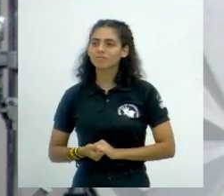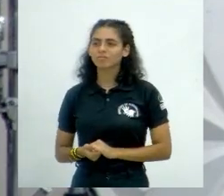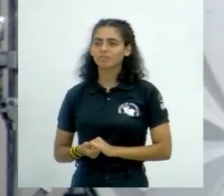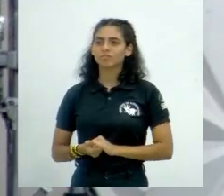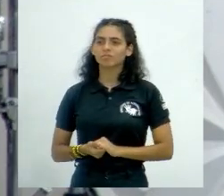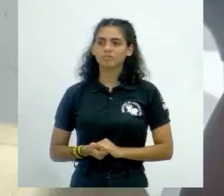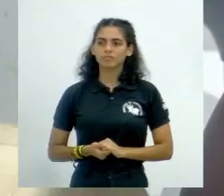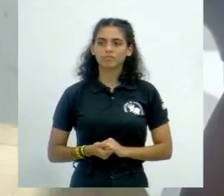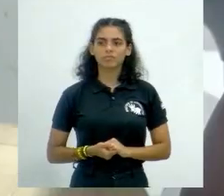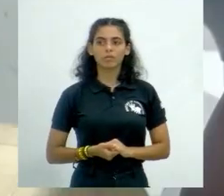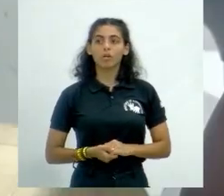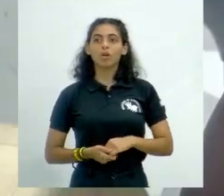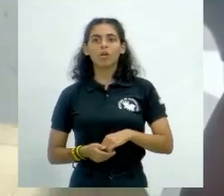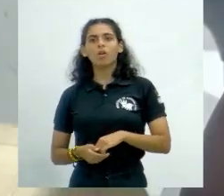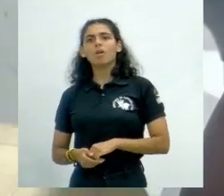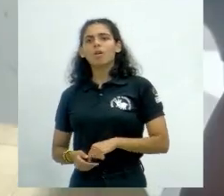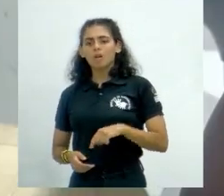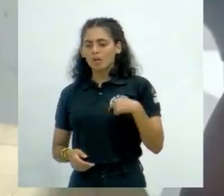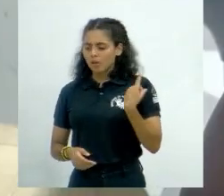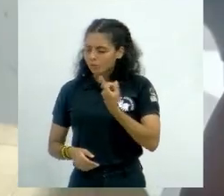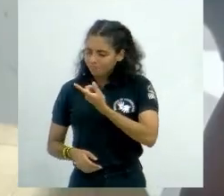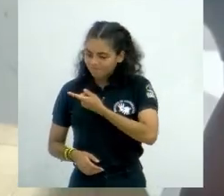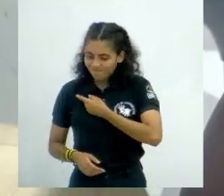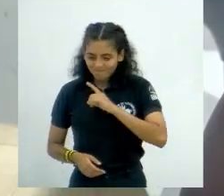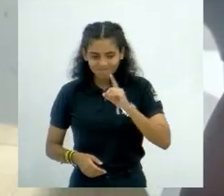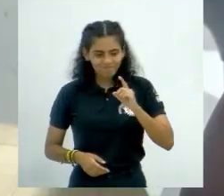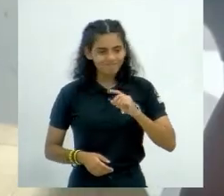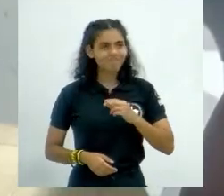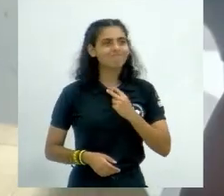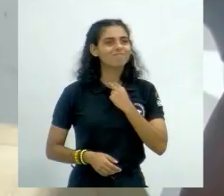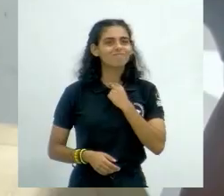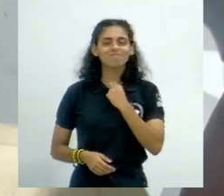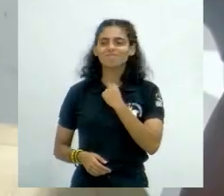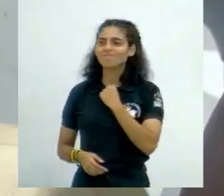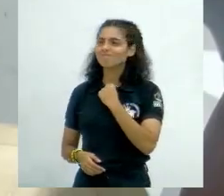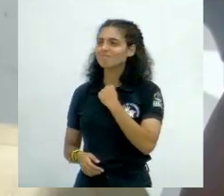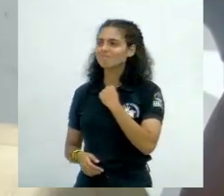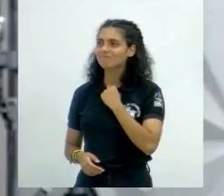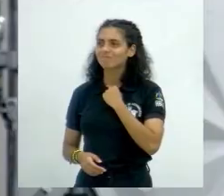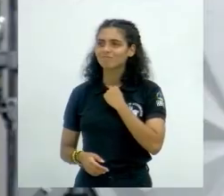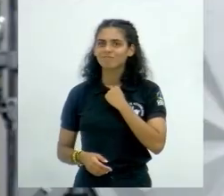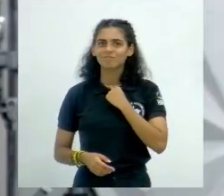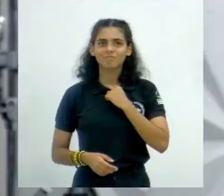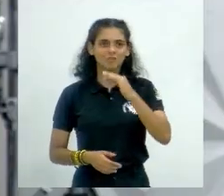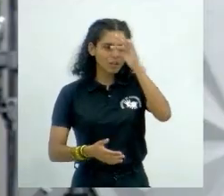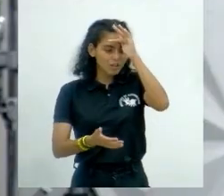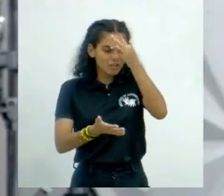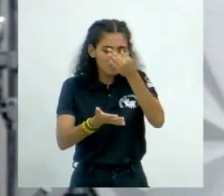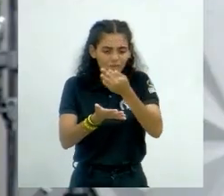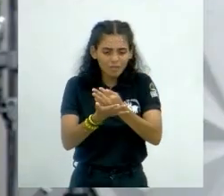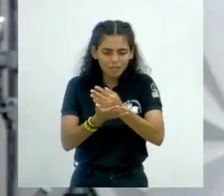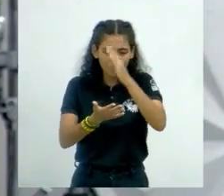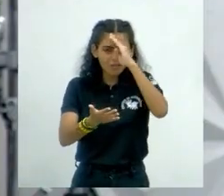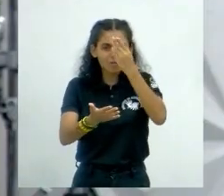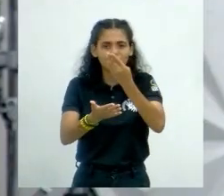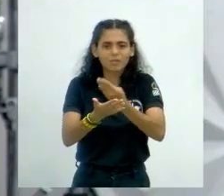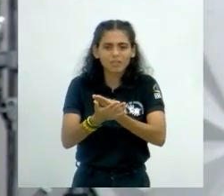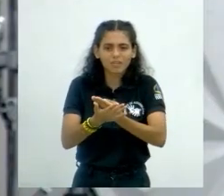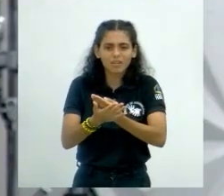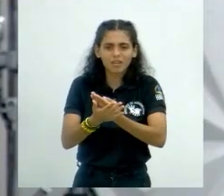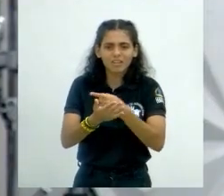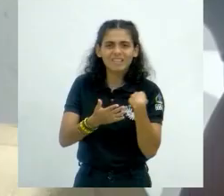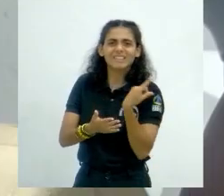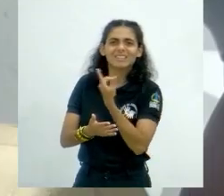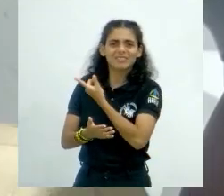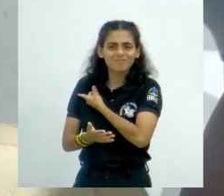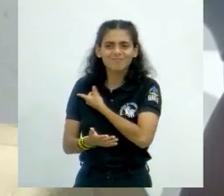um risco porque a natureza humana, desde Adão e Eva, ela é inclinada para a satisfação própria. Nós